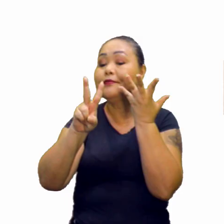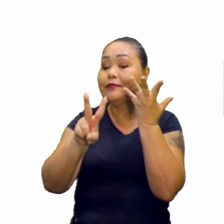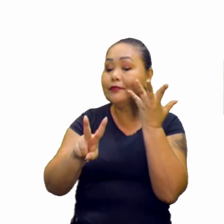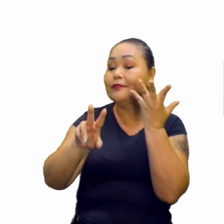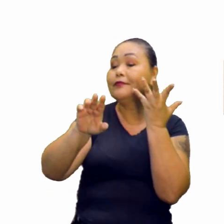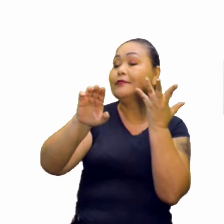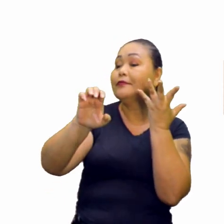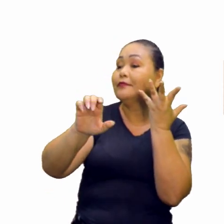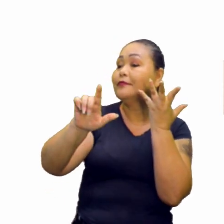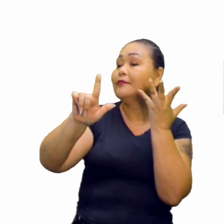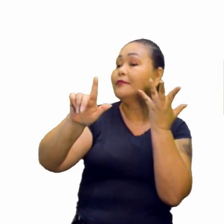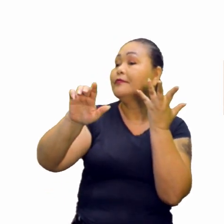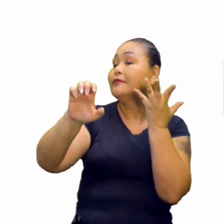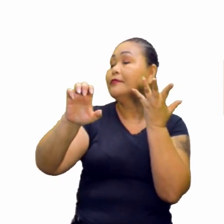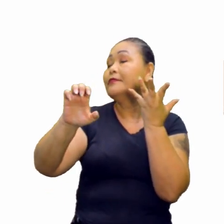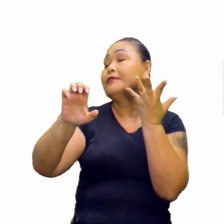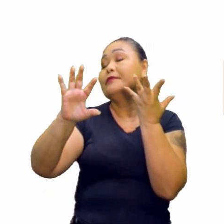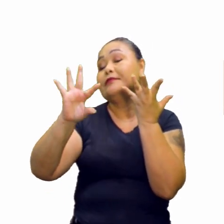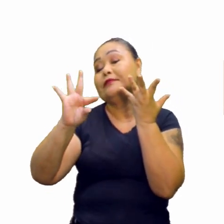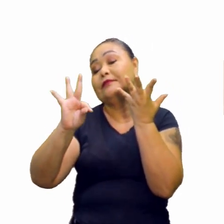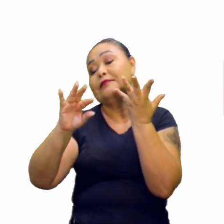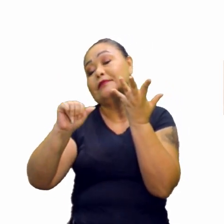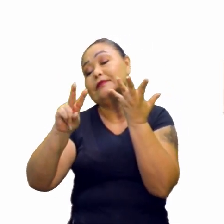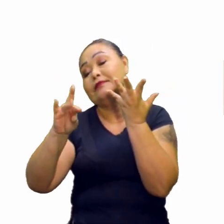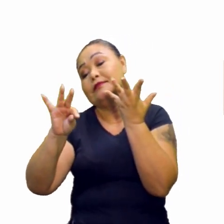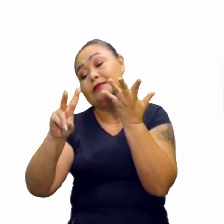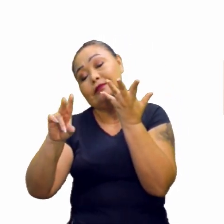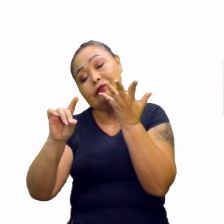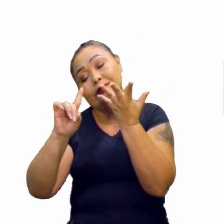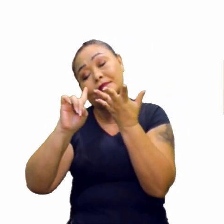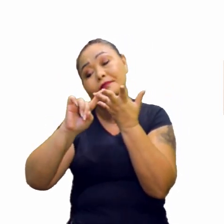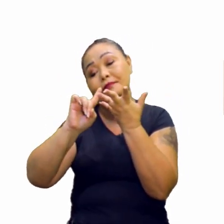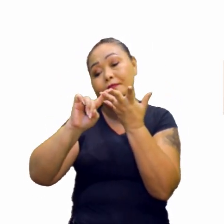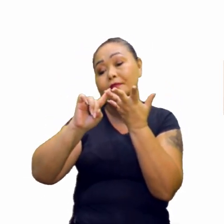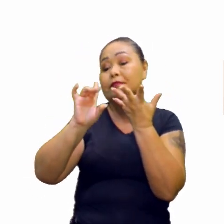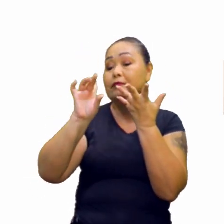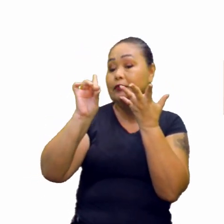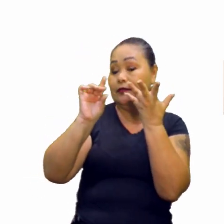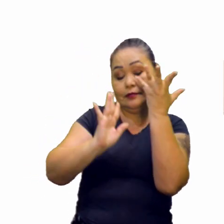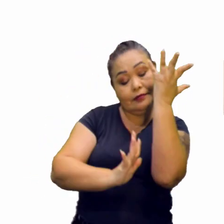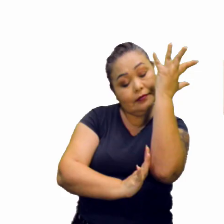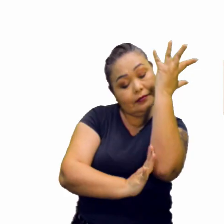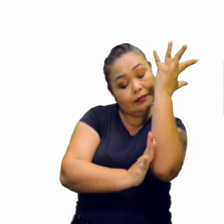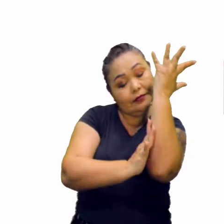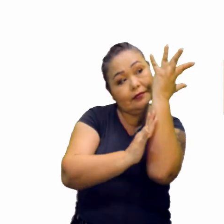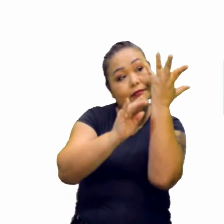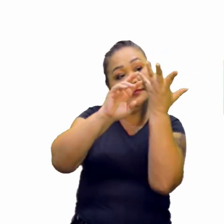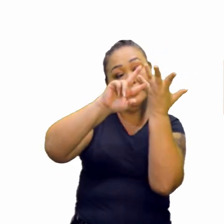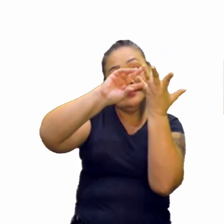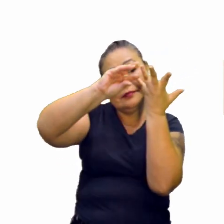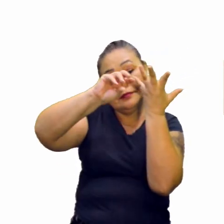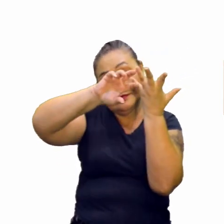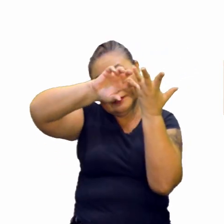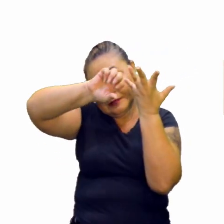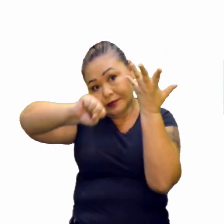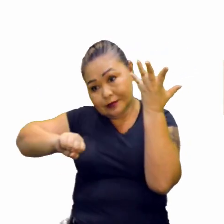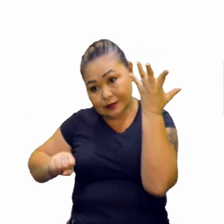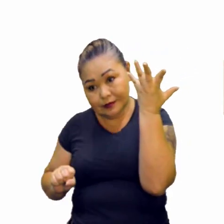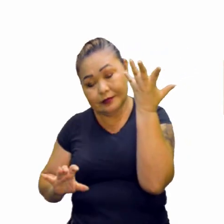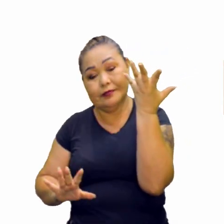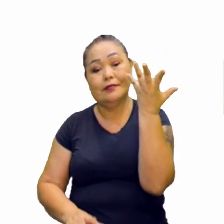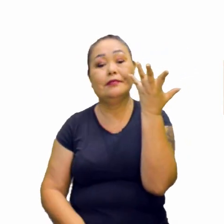aí os debastes, galhos ladrões, ramos ladrões, mas